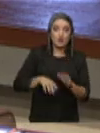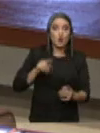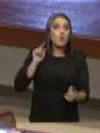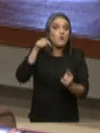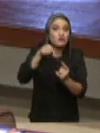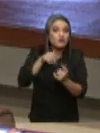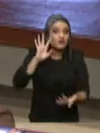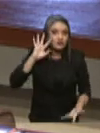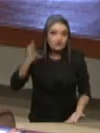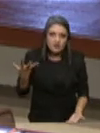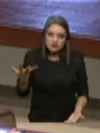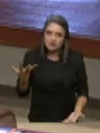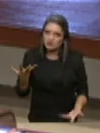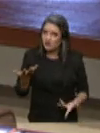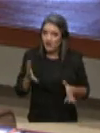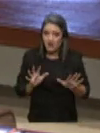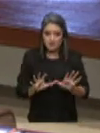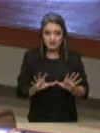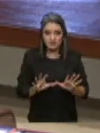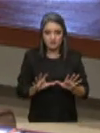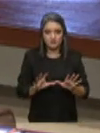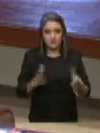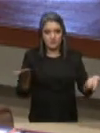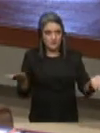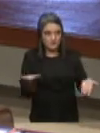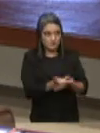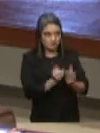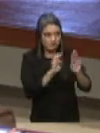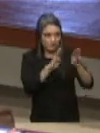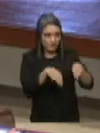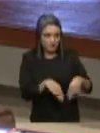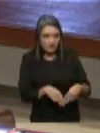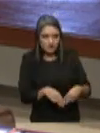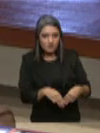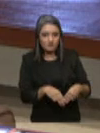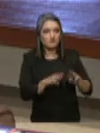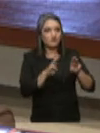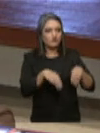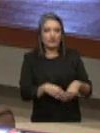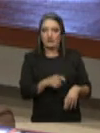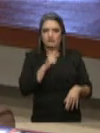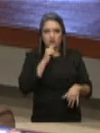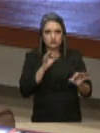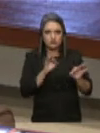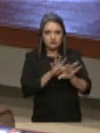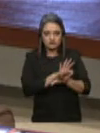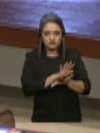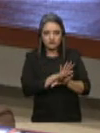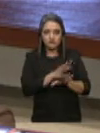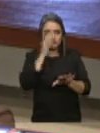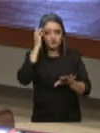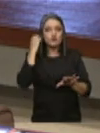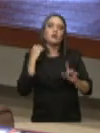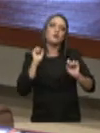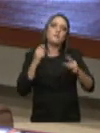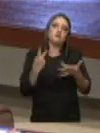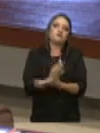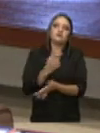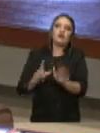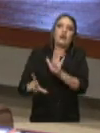nossa súmula é essa. Não faz coisa julgada, porque respeitada a anualidade, uma outra lei pode